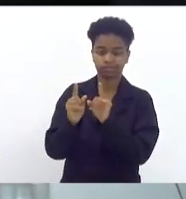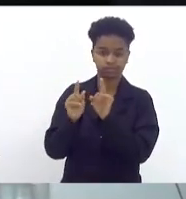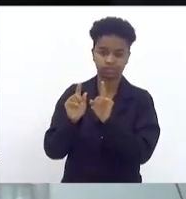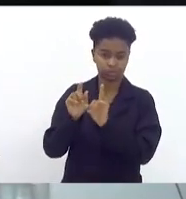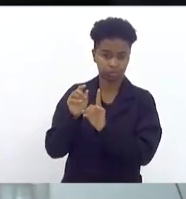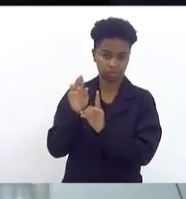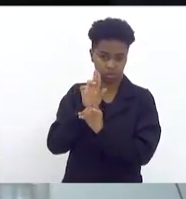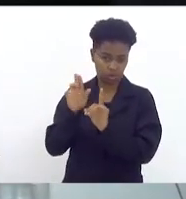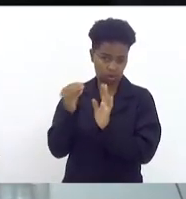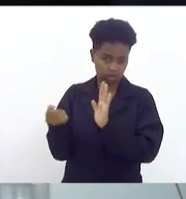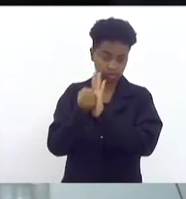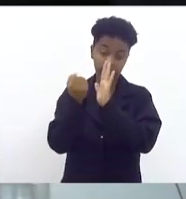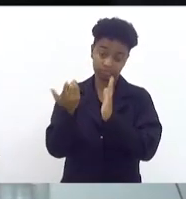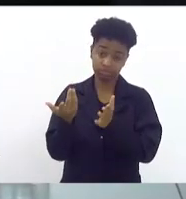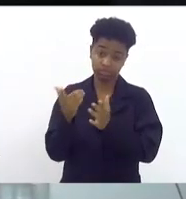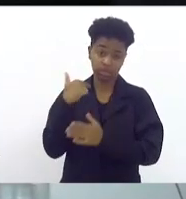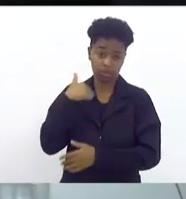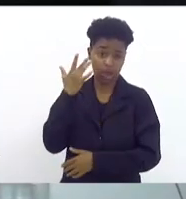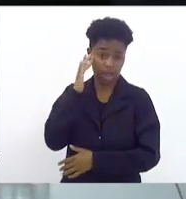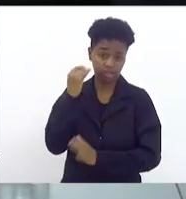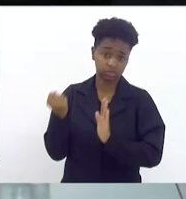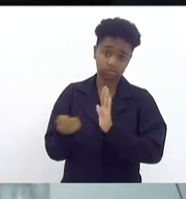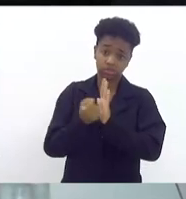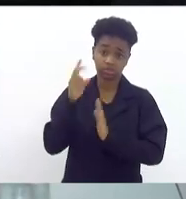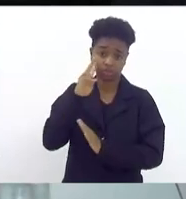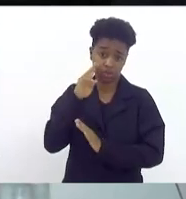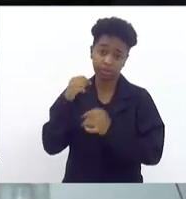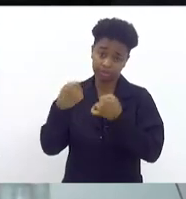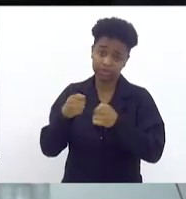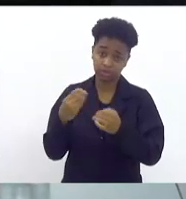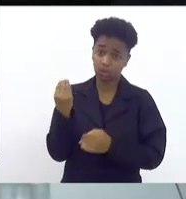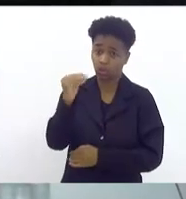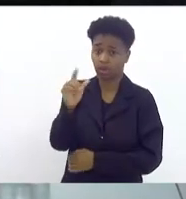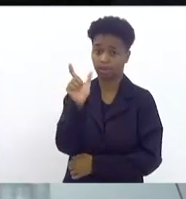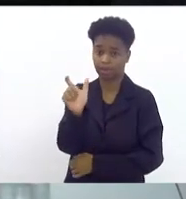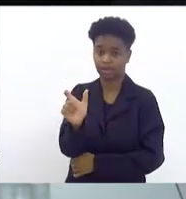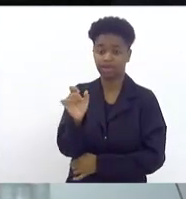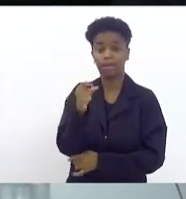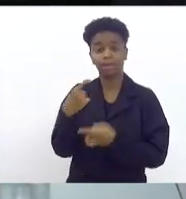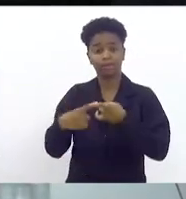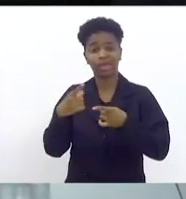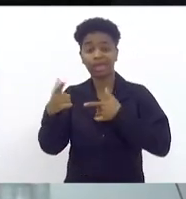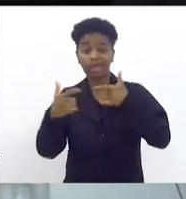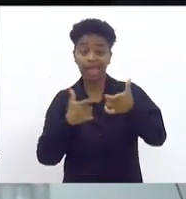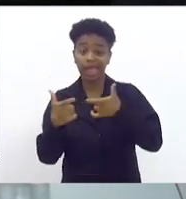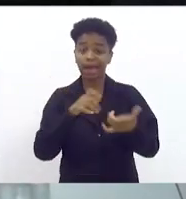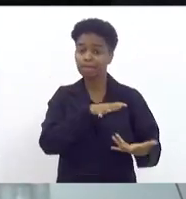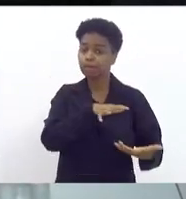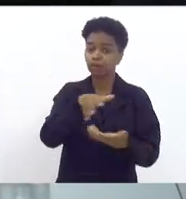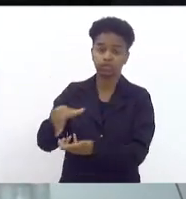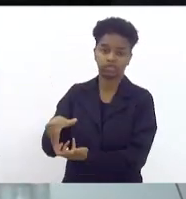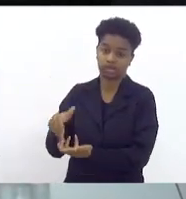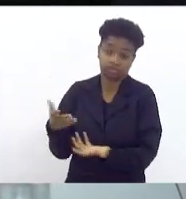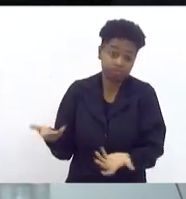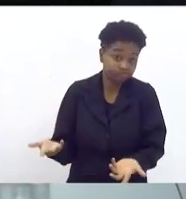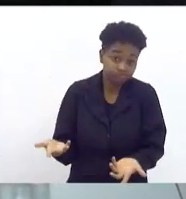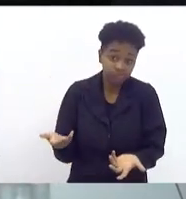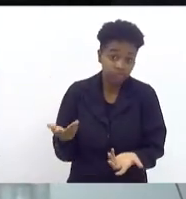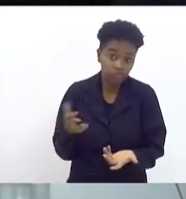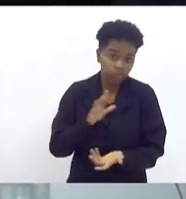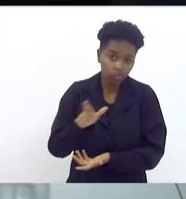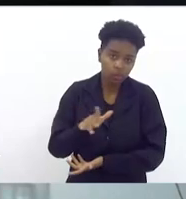isso é um dado histórico, foi luta contra o nazifascismo, tem que ficar assim. Presidente. E foi guerra mundial. Guerra mundial não se fez com...